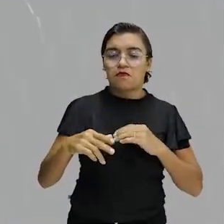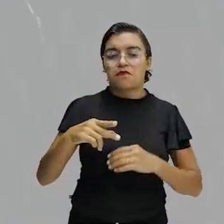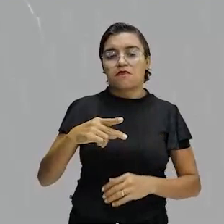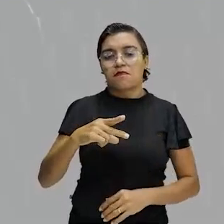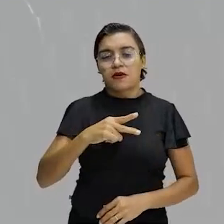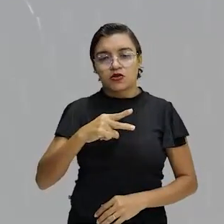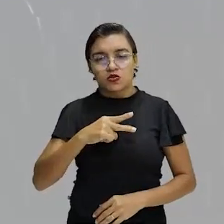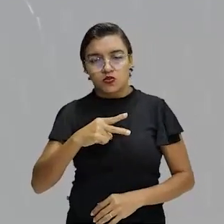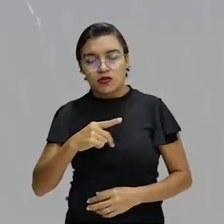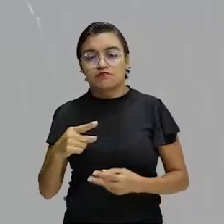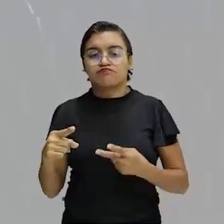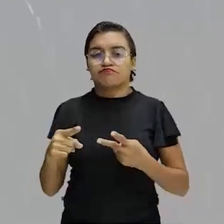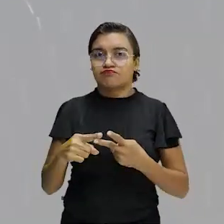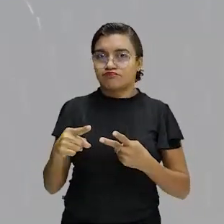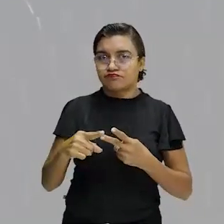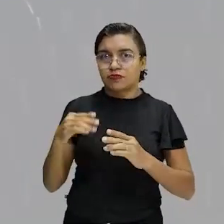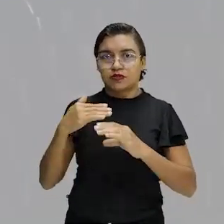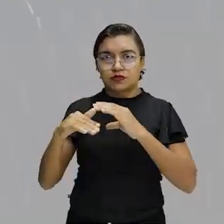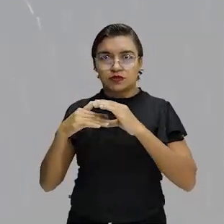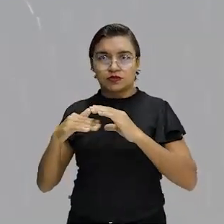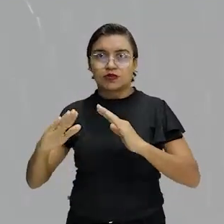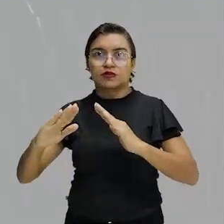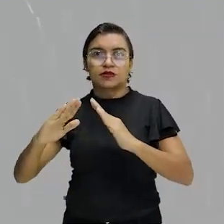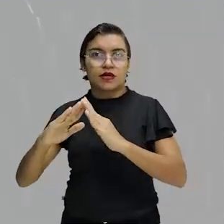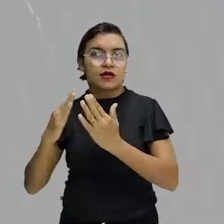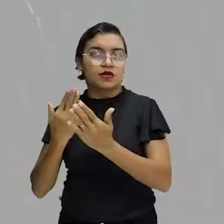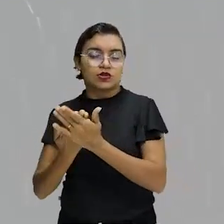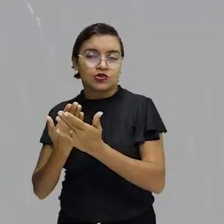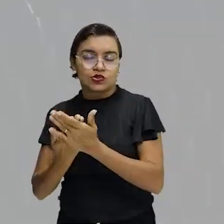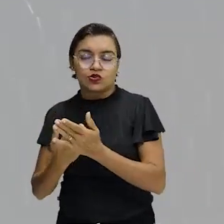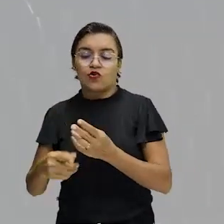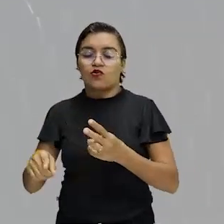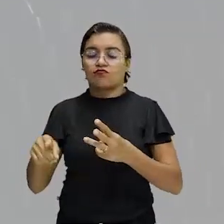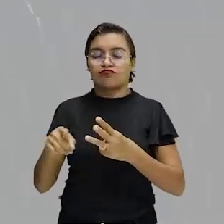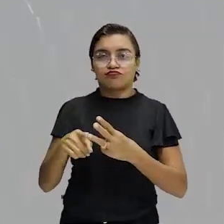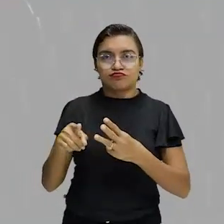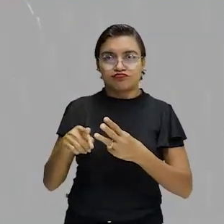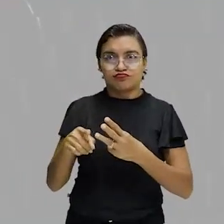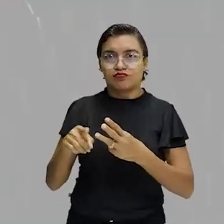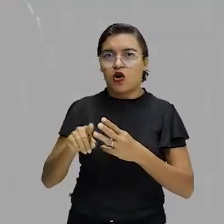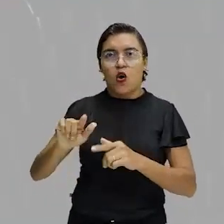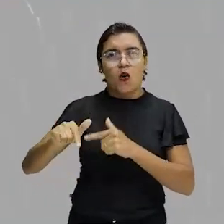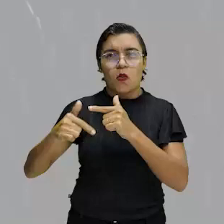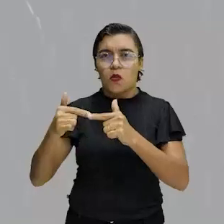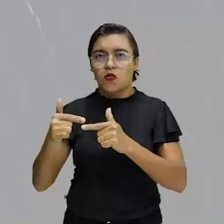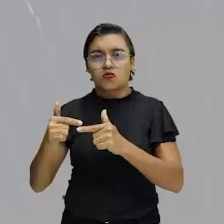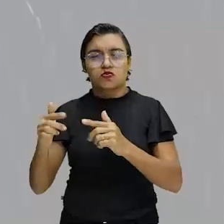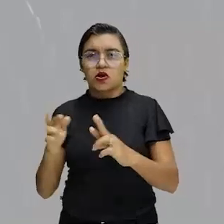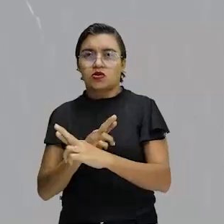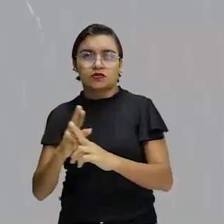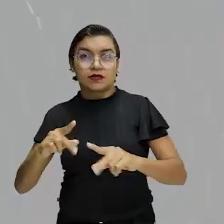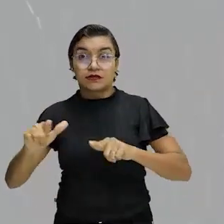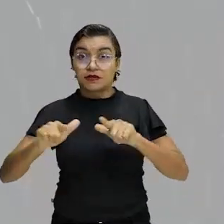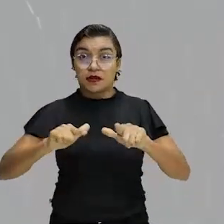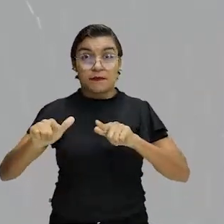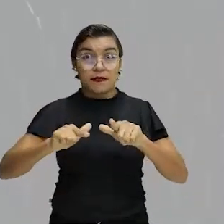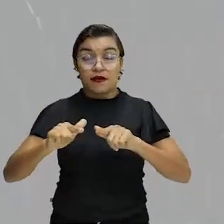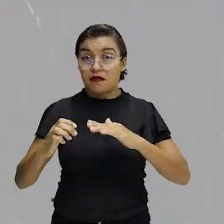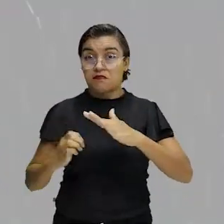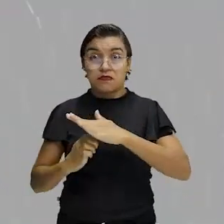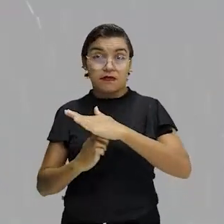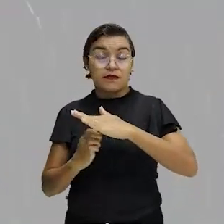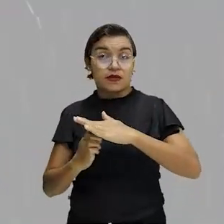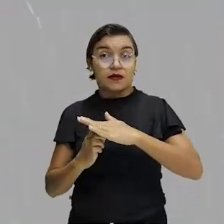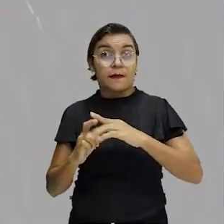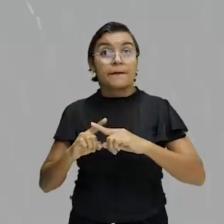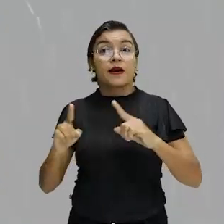nós temos os e-mails relacionados à escola, os e-mails corporativos relacionados ao trabalho, à nossa empresa. E aí acontece